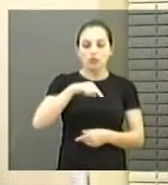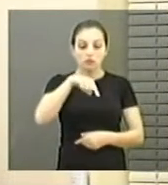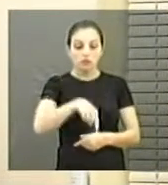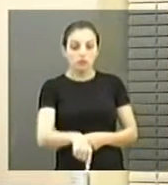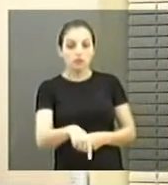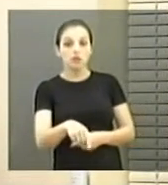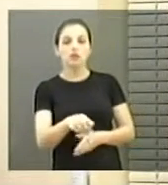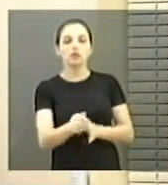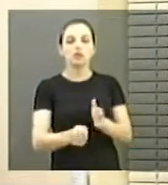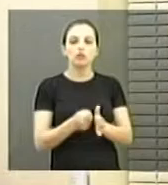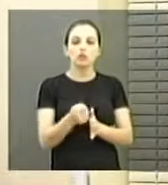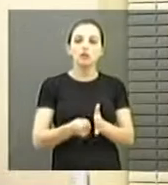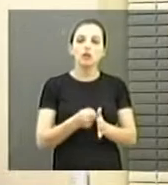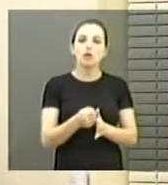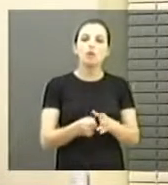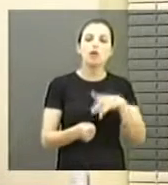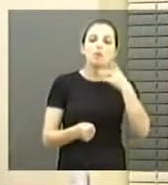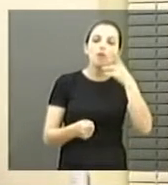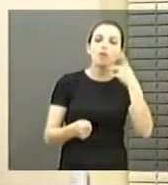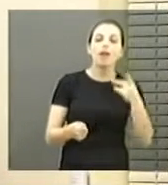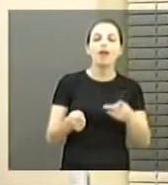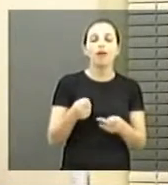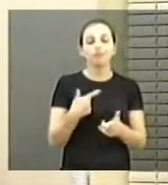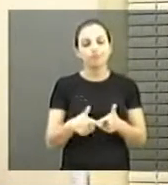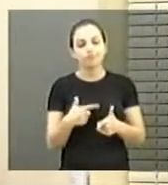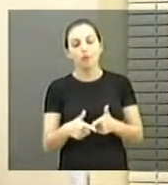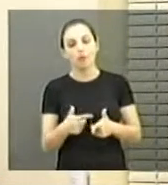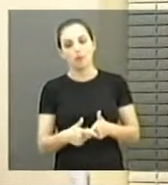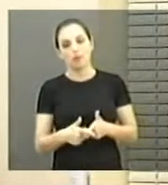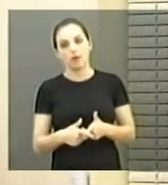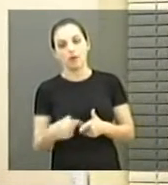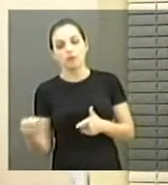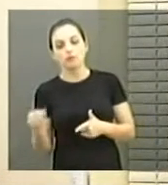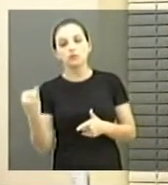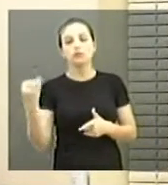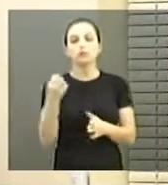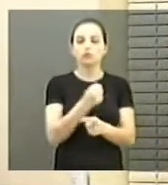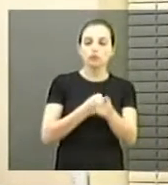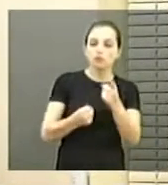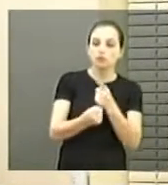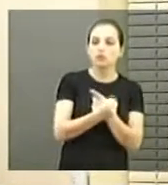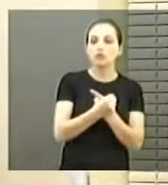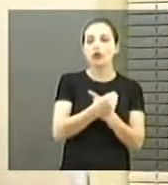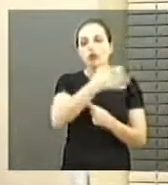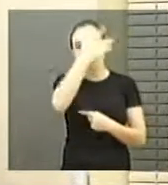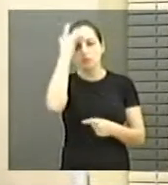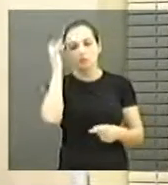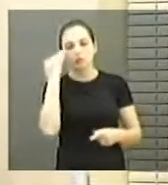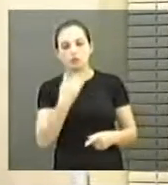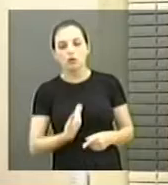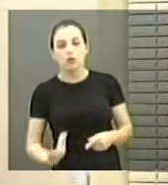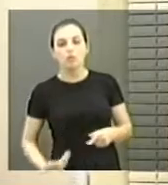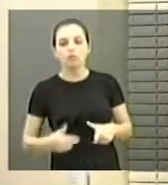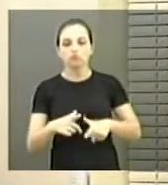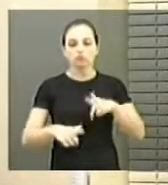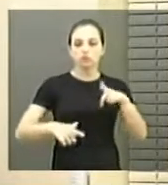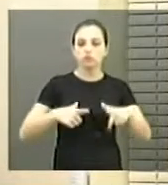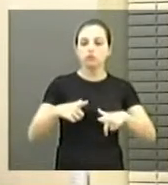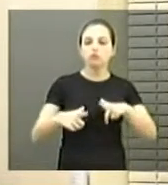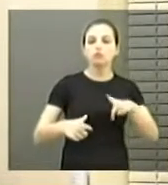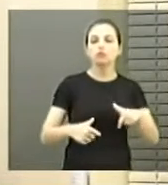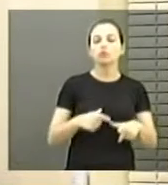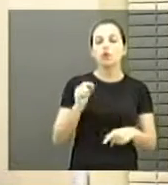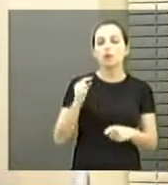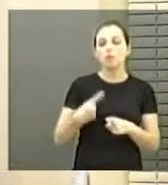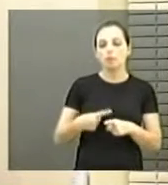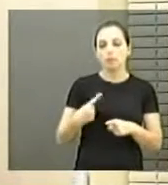nossa cidade para tratar desse problema, dos agentes públicos e das instituições sociais que trabalham com essa questão, porque